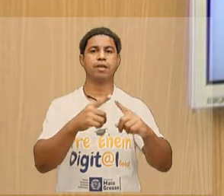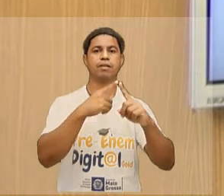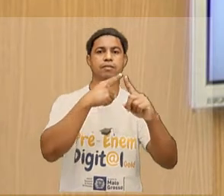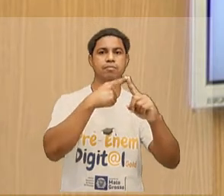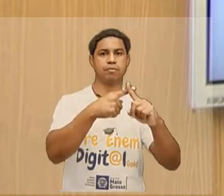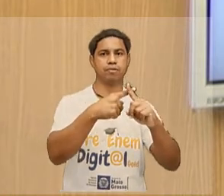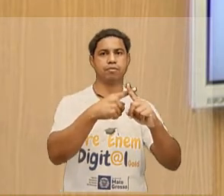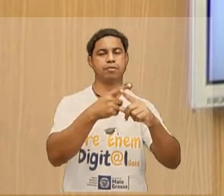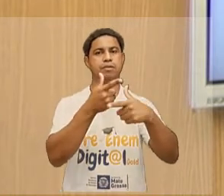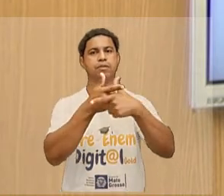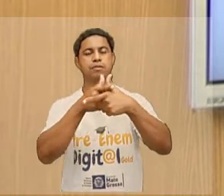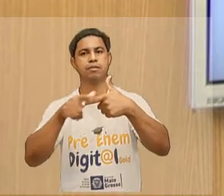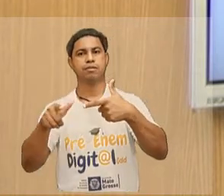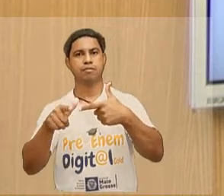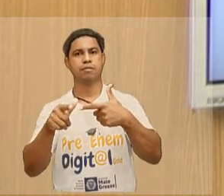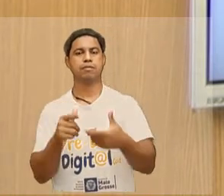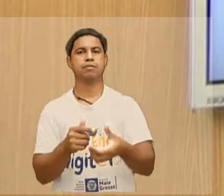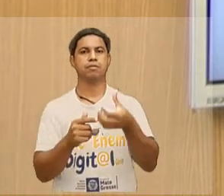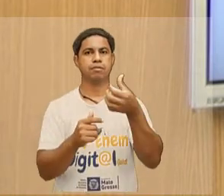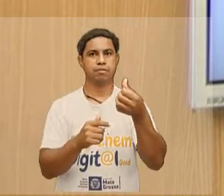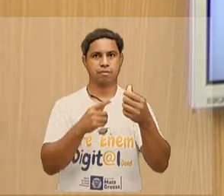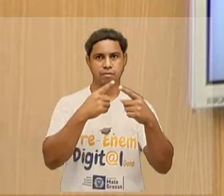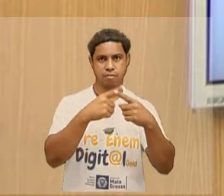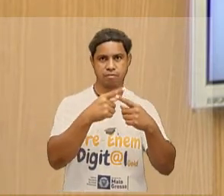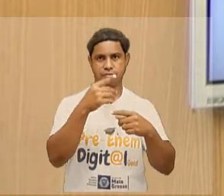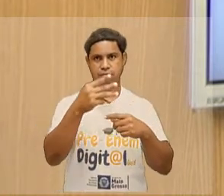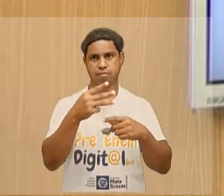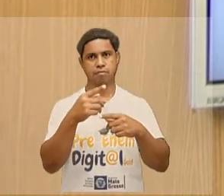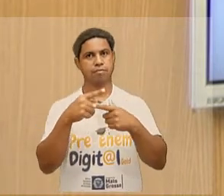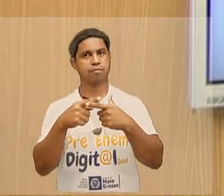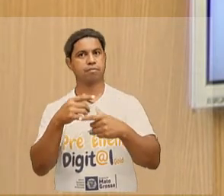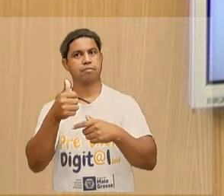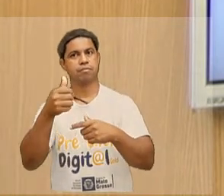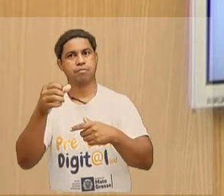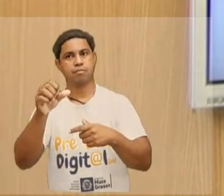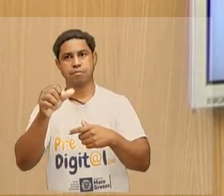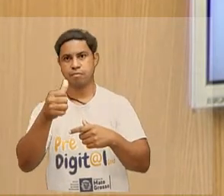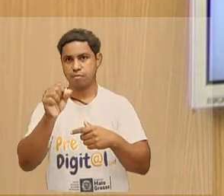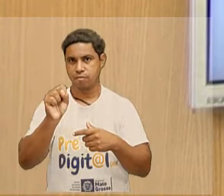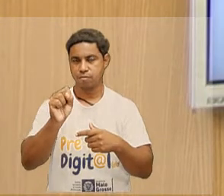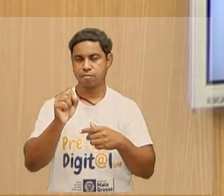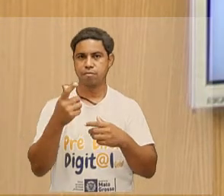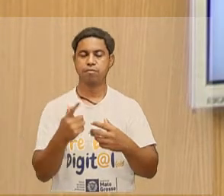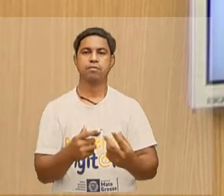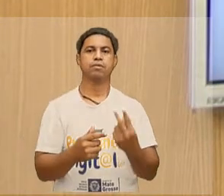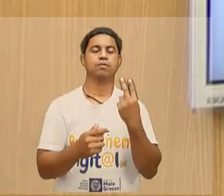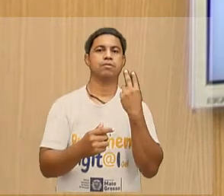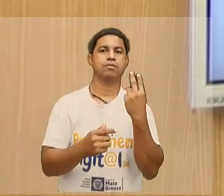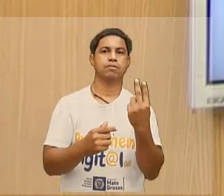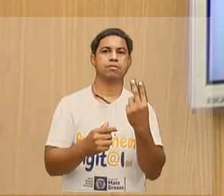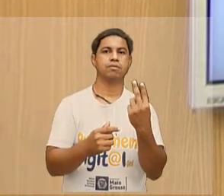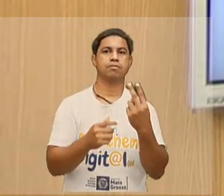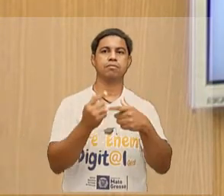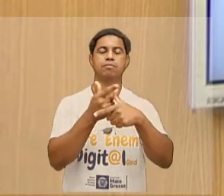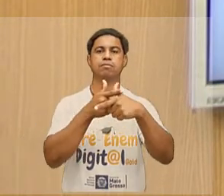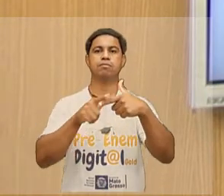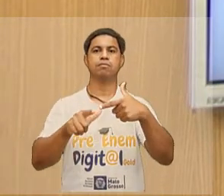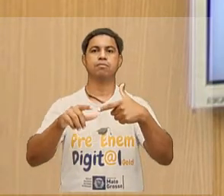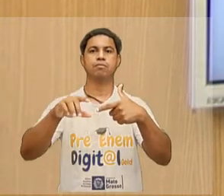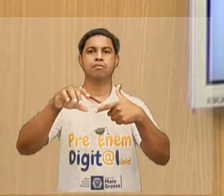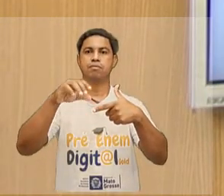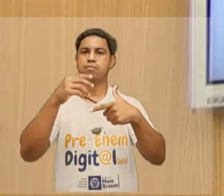divide pela soma. 6 vezes 3, 18. Quantos resistores são? 2. 18 dividido por 2,